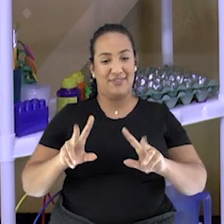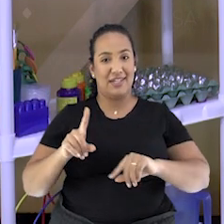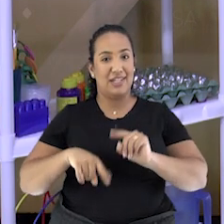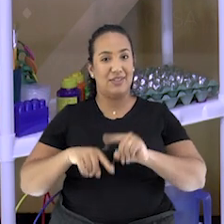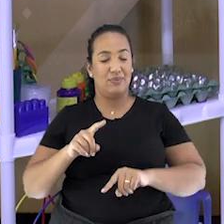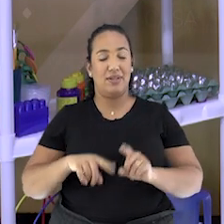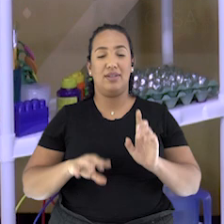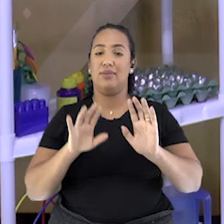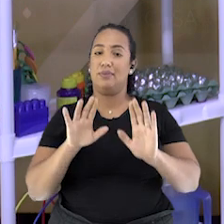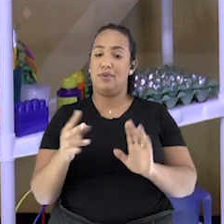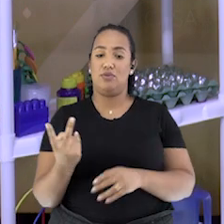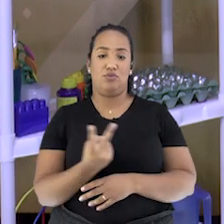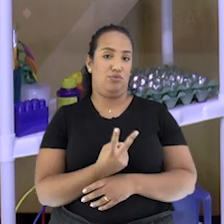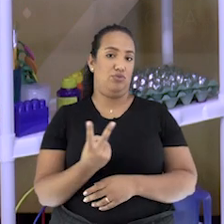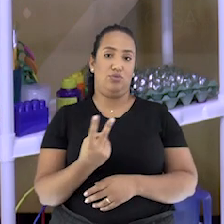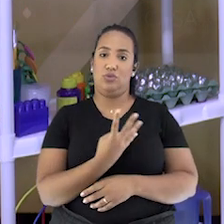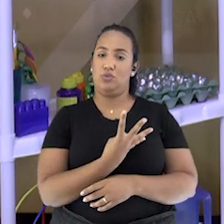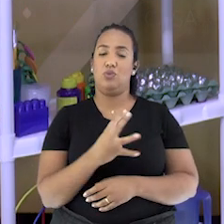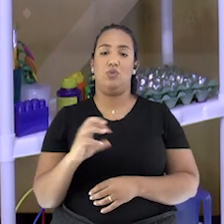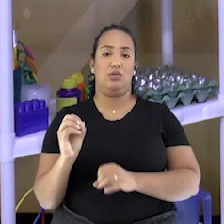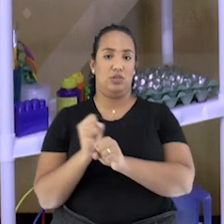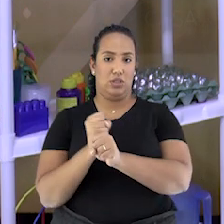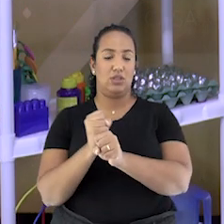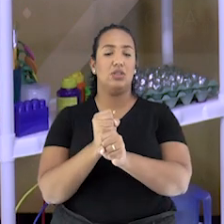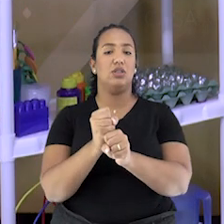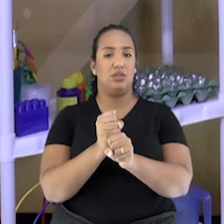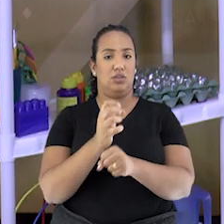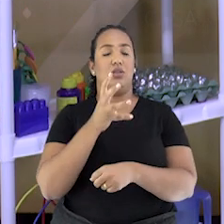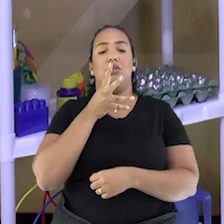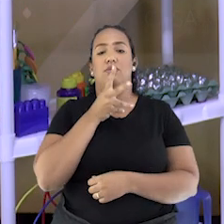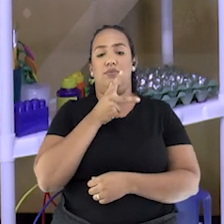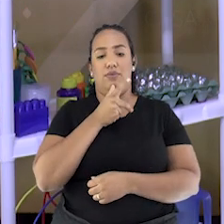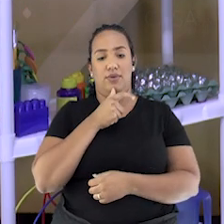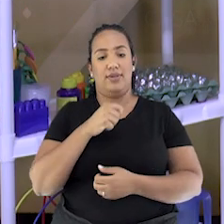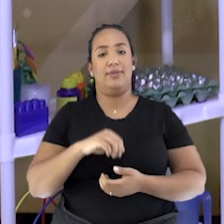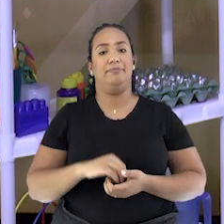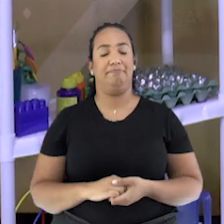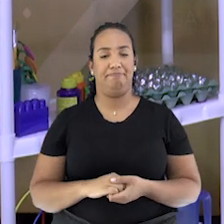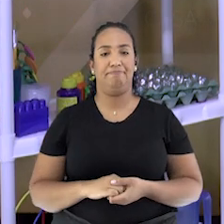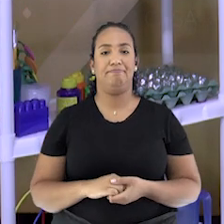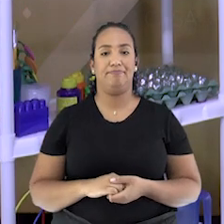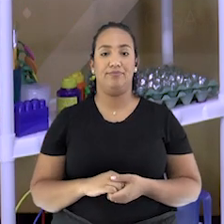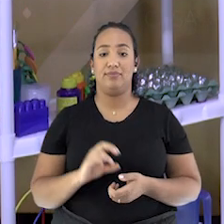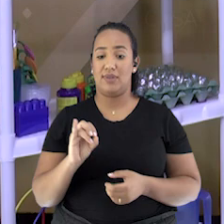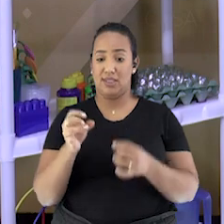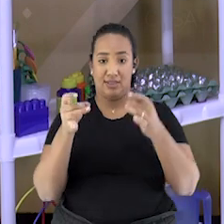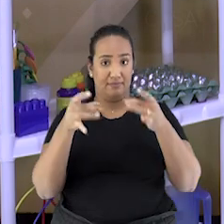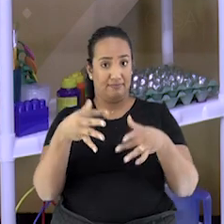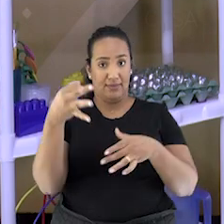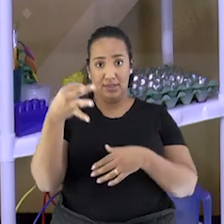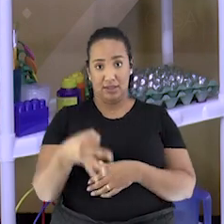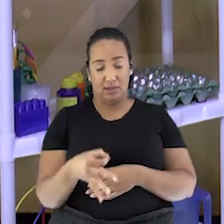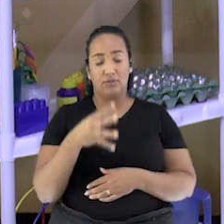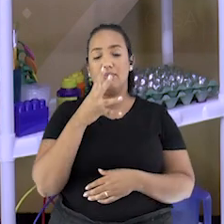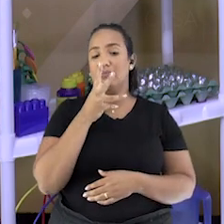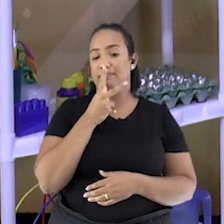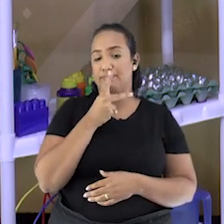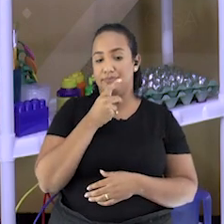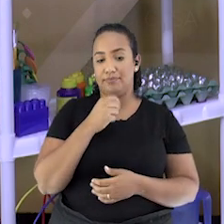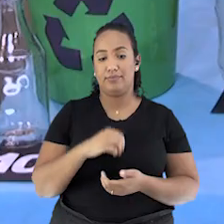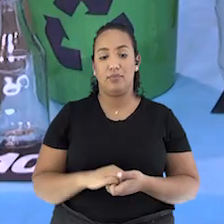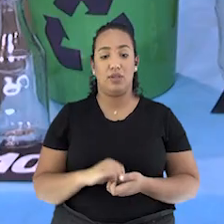deles na terra pode fazer muito estrago, principalmente se não forem descartados completamente. Se eu colocar ele na